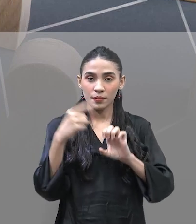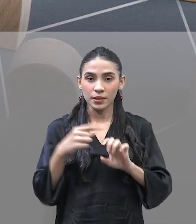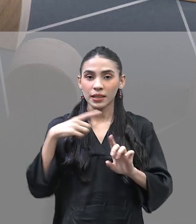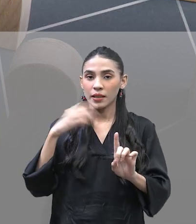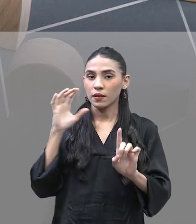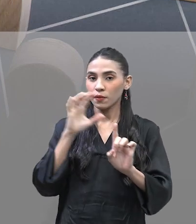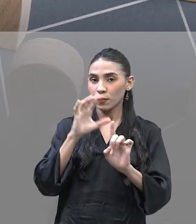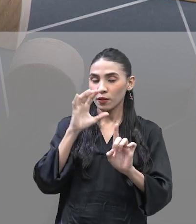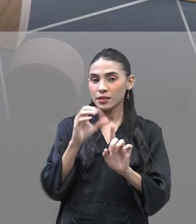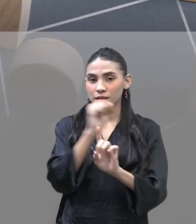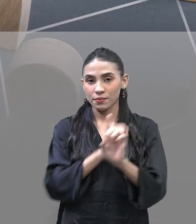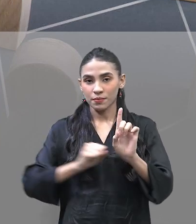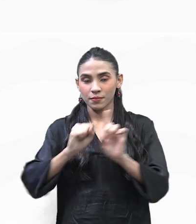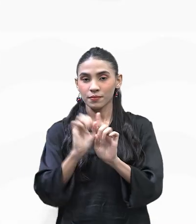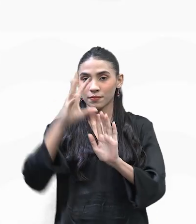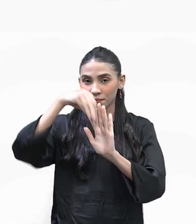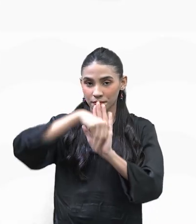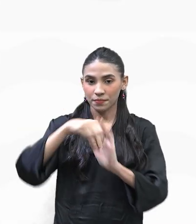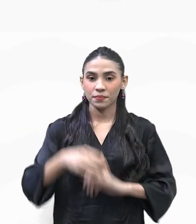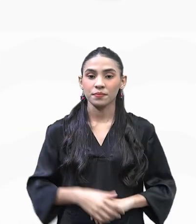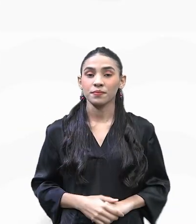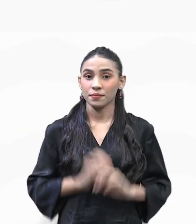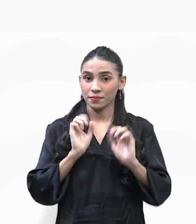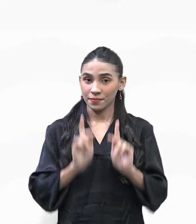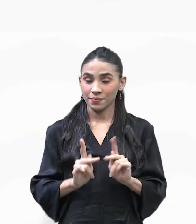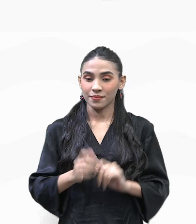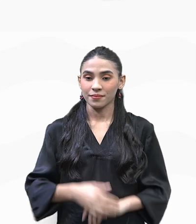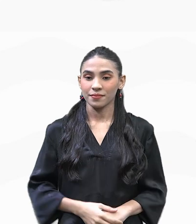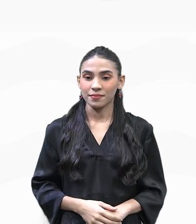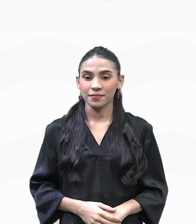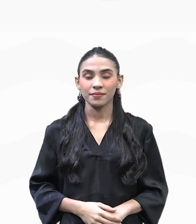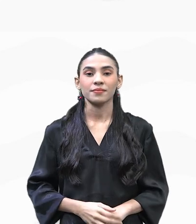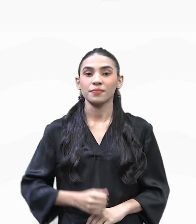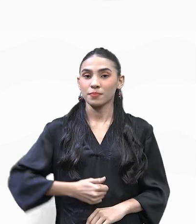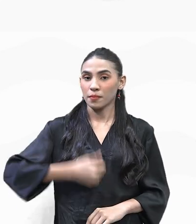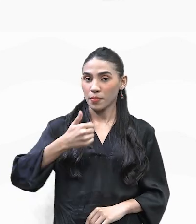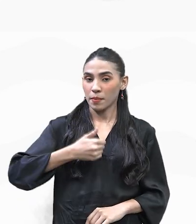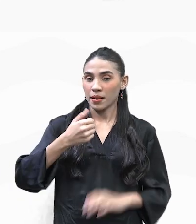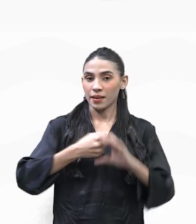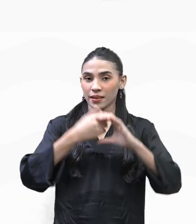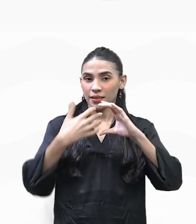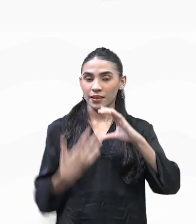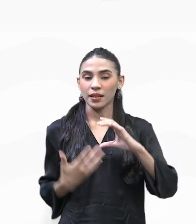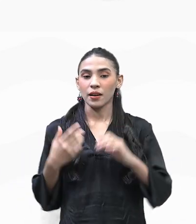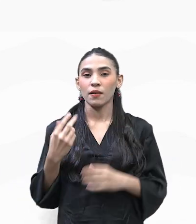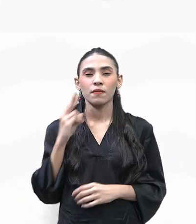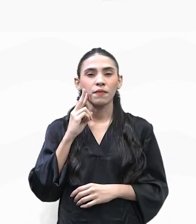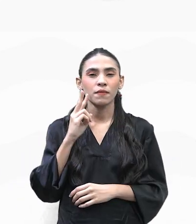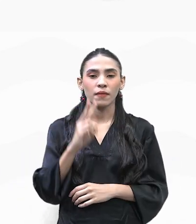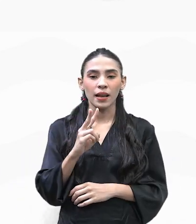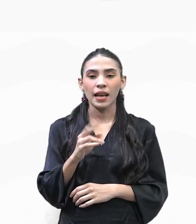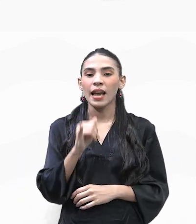impacto social. Tá certo? Como primeiro elemento, nós vamos ver aqui a